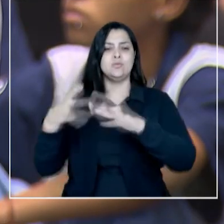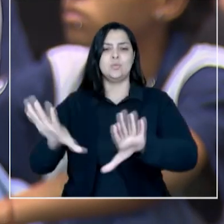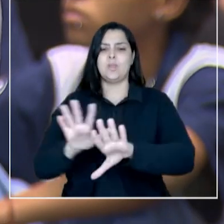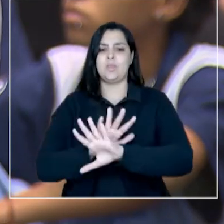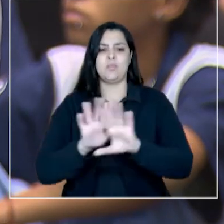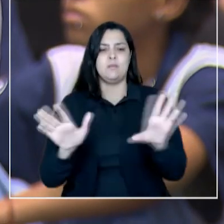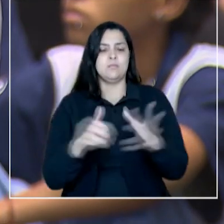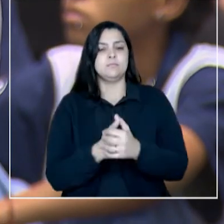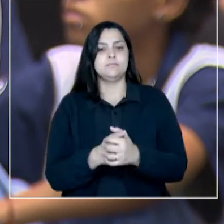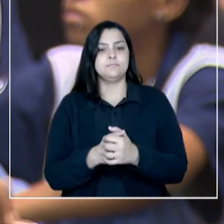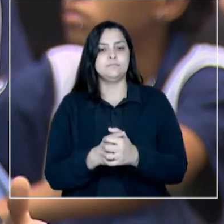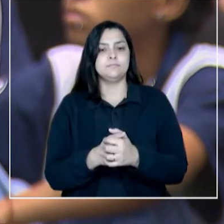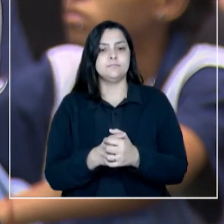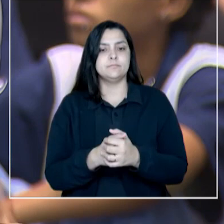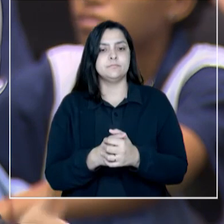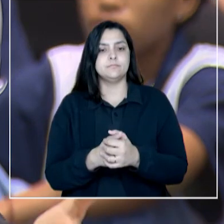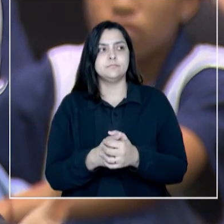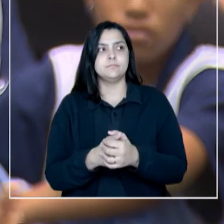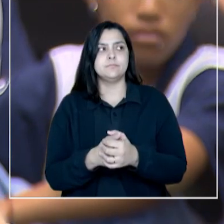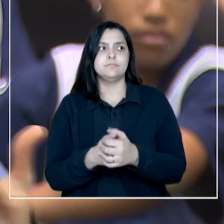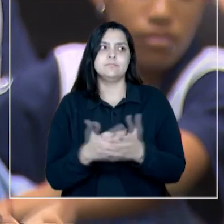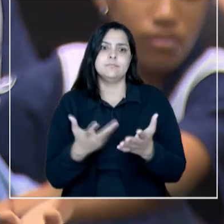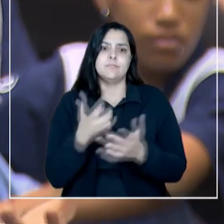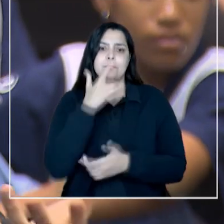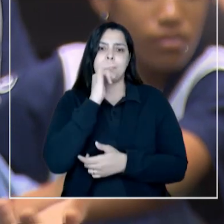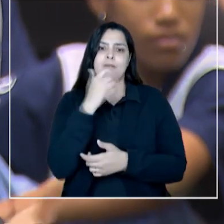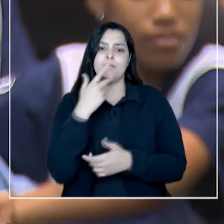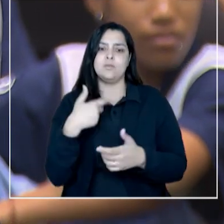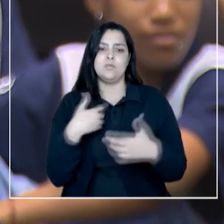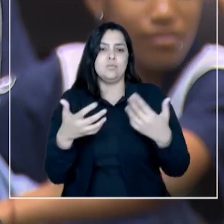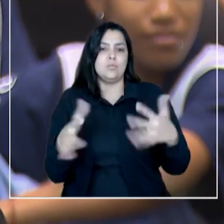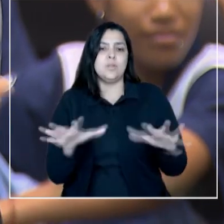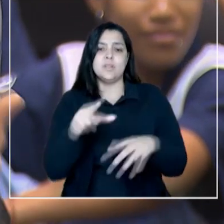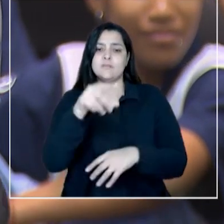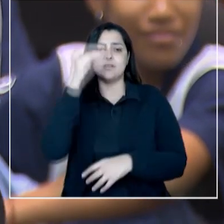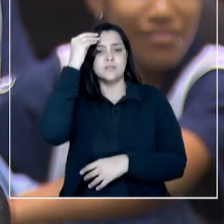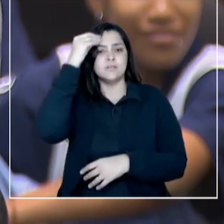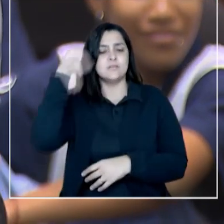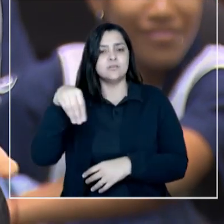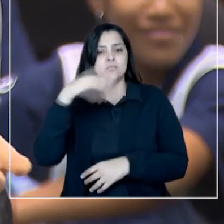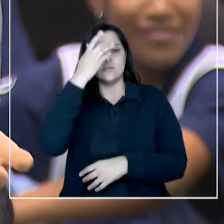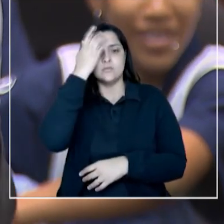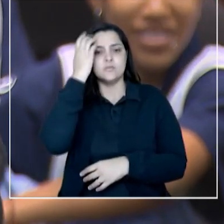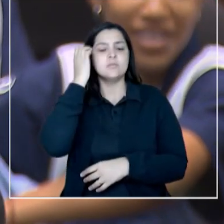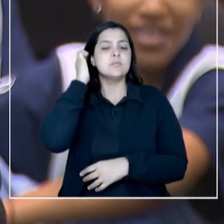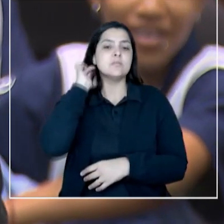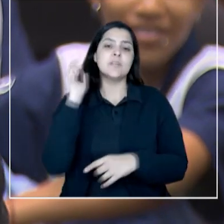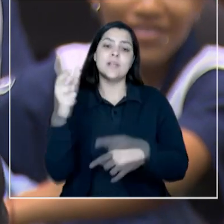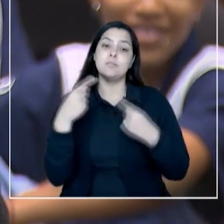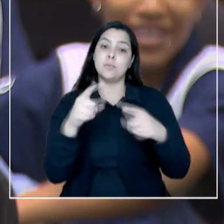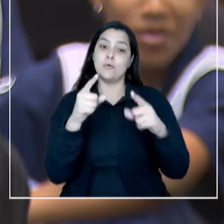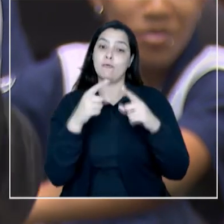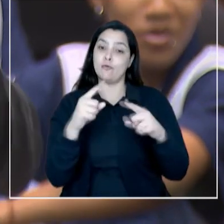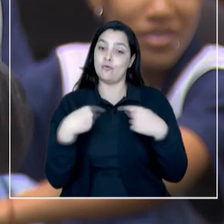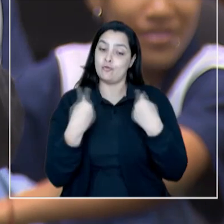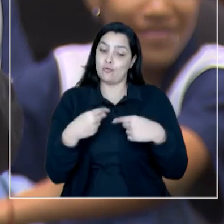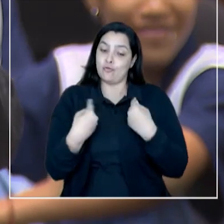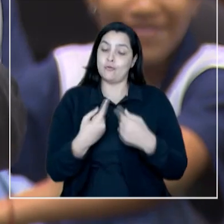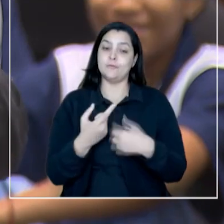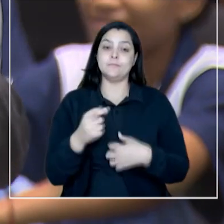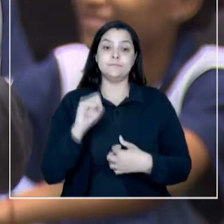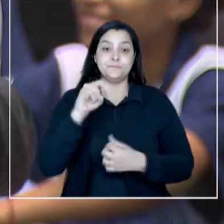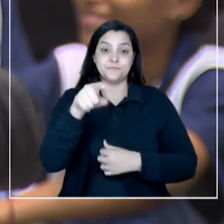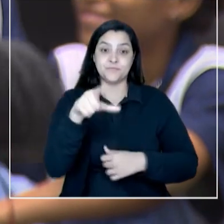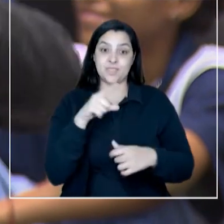aí ele falou assim, pô, cara, eu não queria que você desistisse, porque ele me provocou, ele falou assim, se eu tivesse o talento que